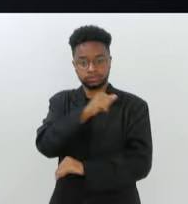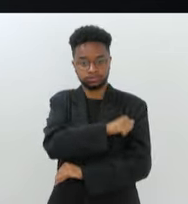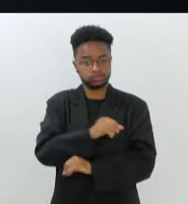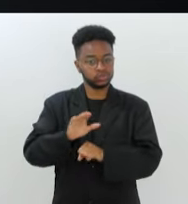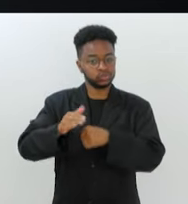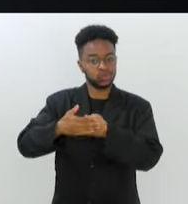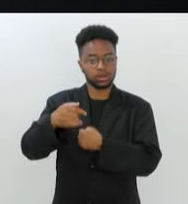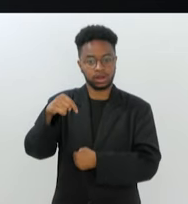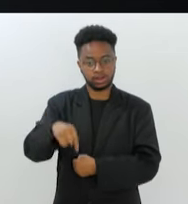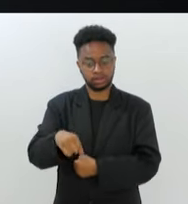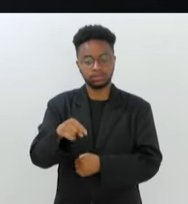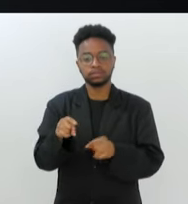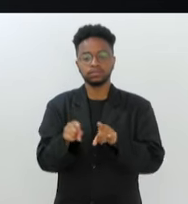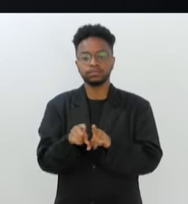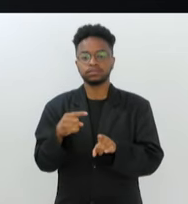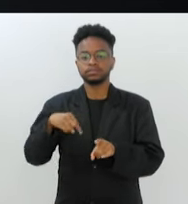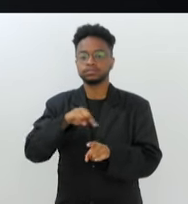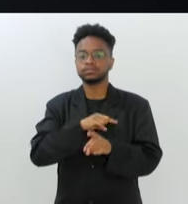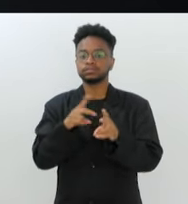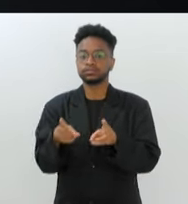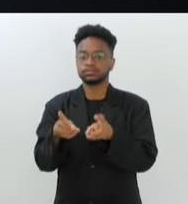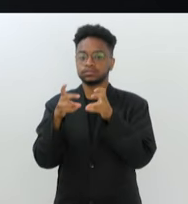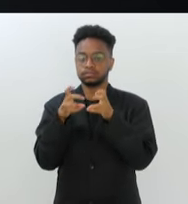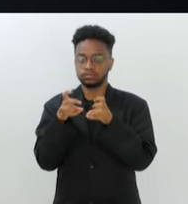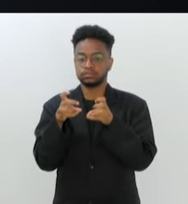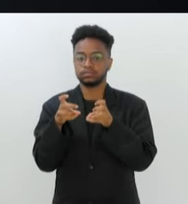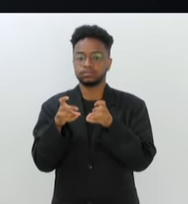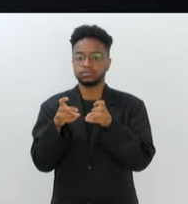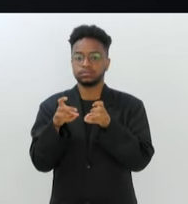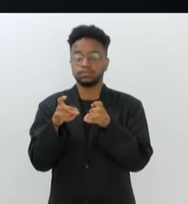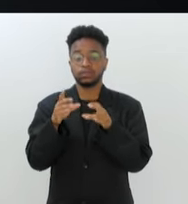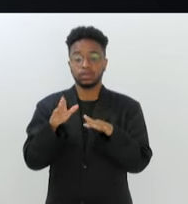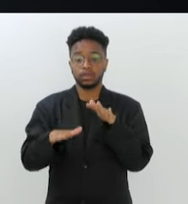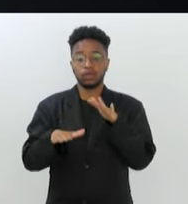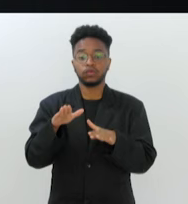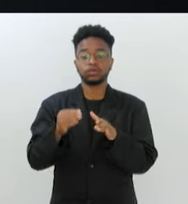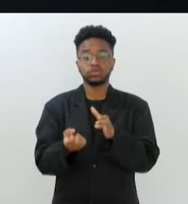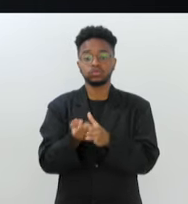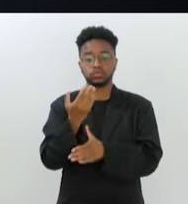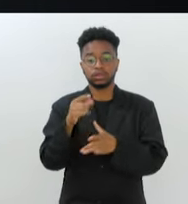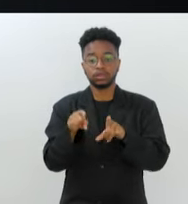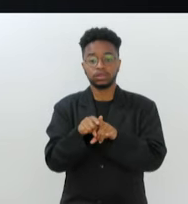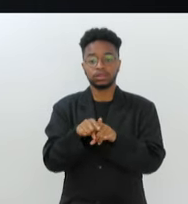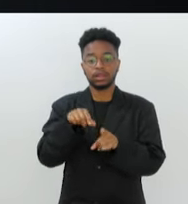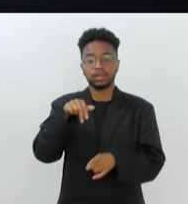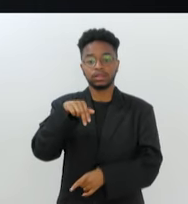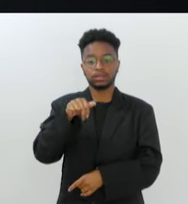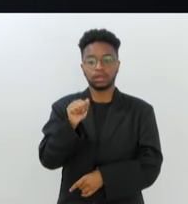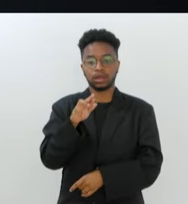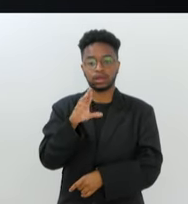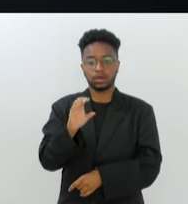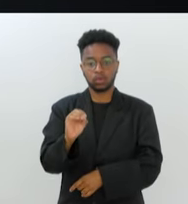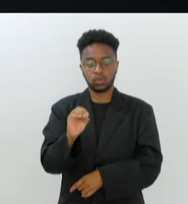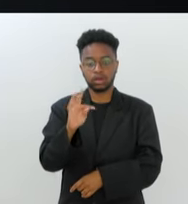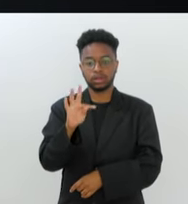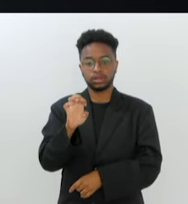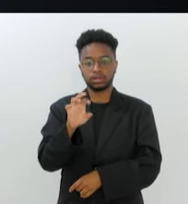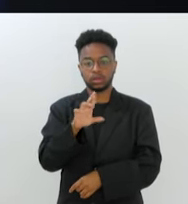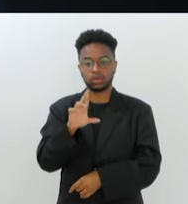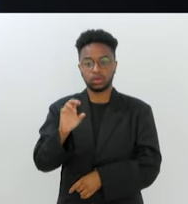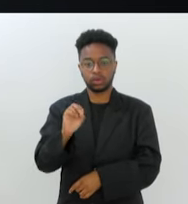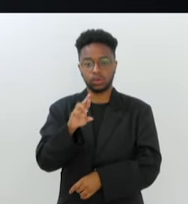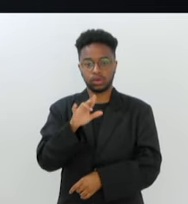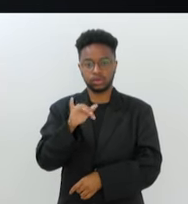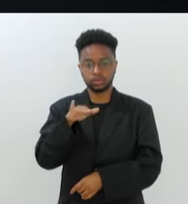Janeiro. E nós estamos vendo, muito provavelmente, o surgimento do narcoterrorismo. Então,